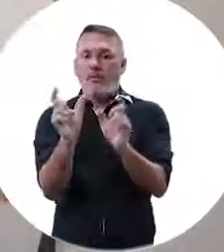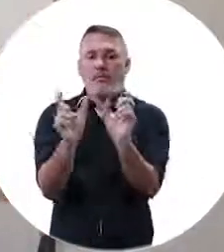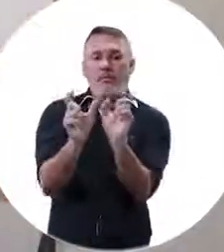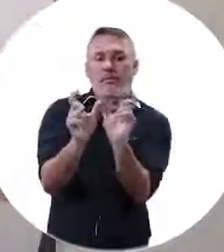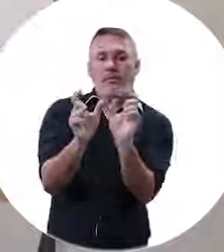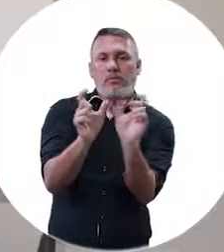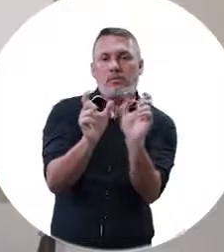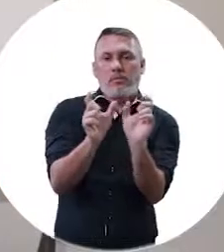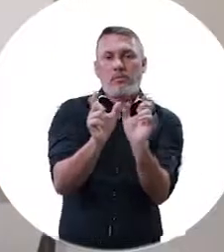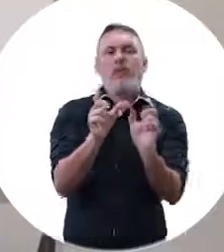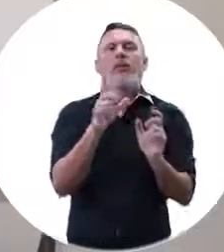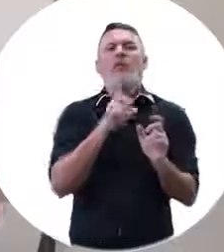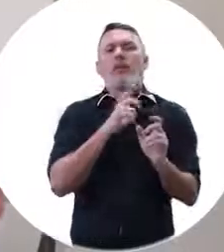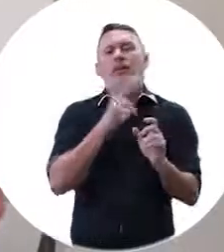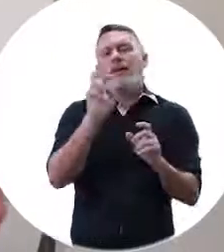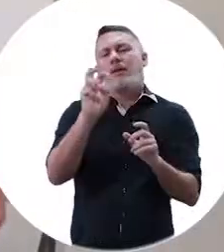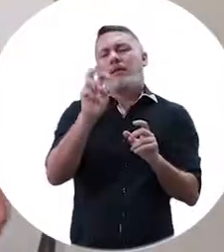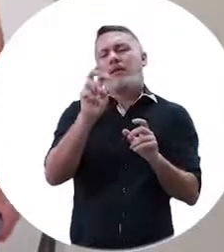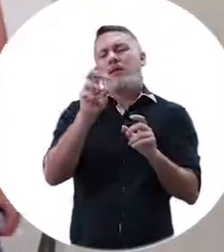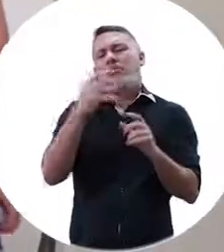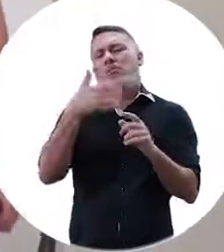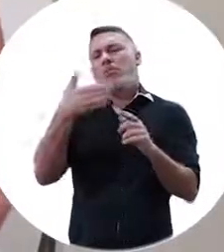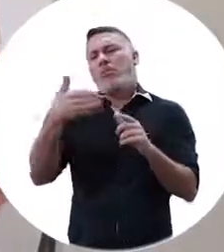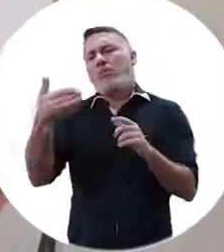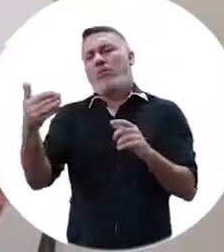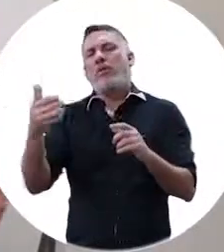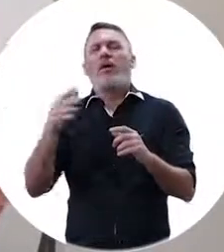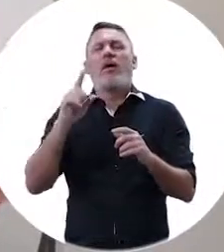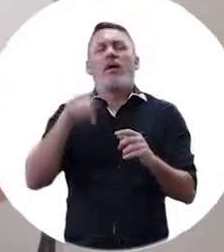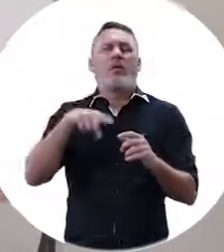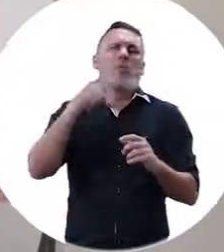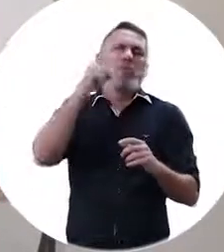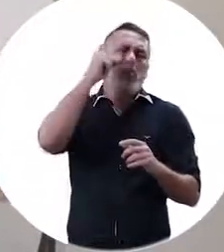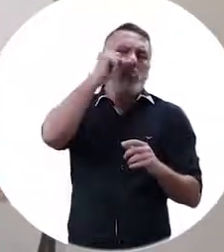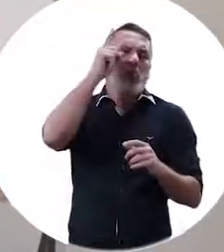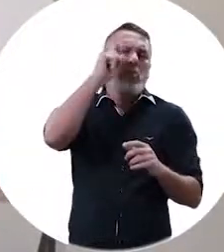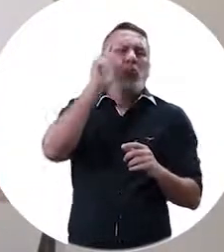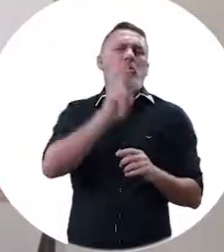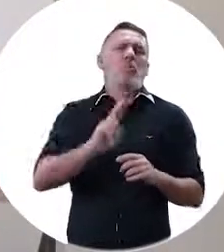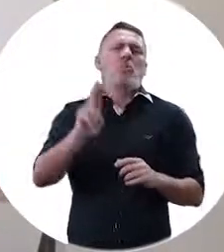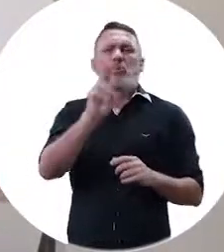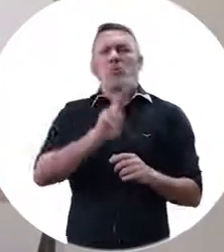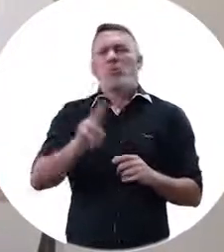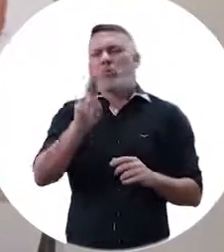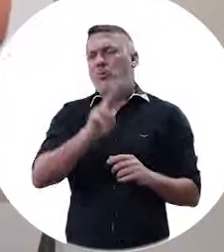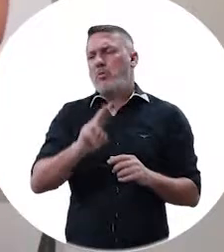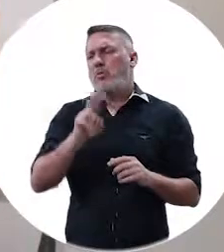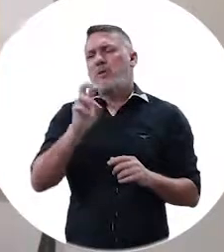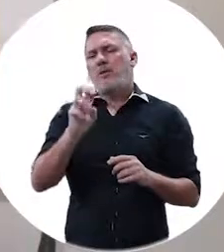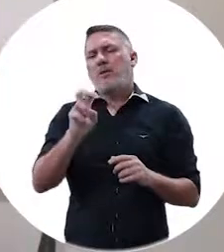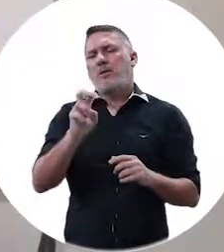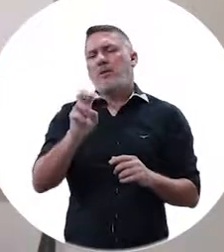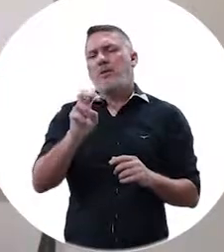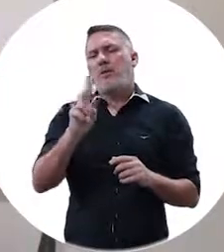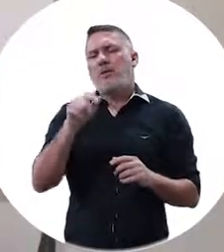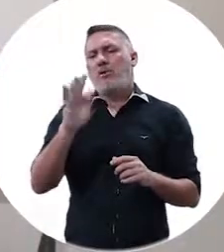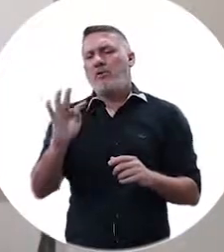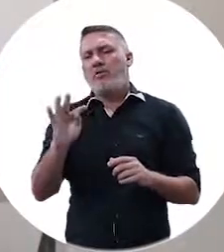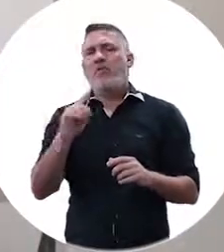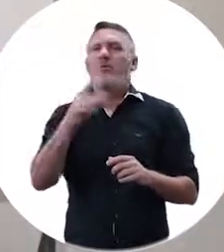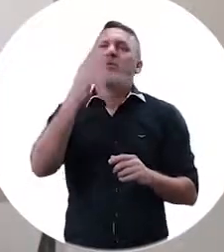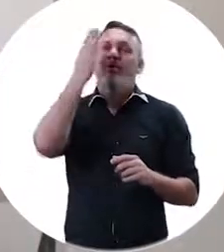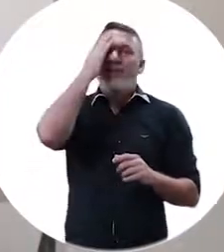precisa gravar, porque dos 5 em diante, geralmente são prefixos muito usados no dia a dia. Por exemplo, 5,